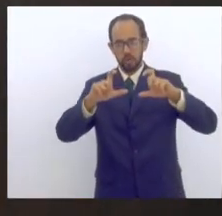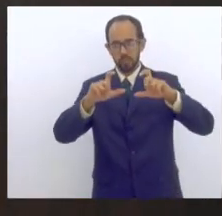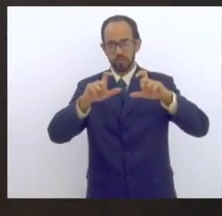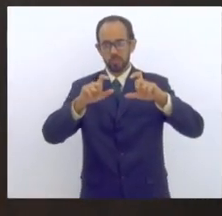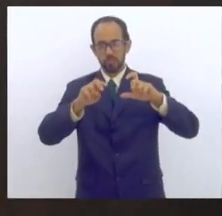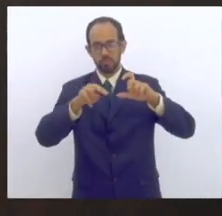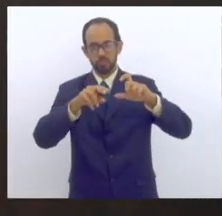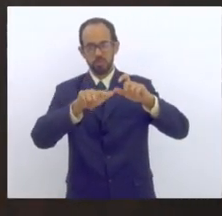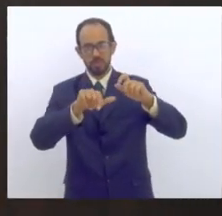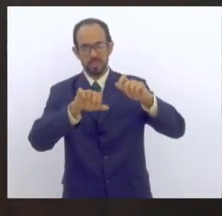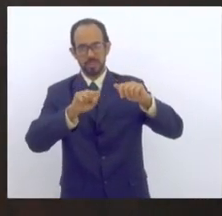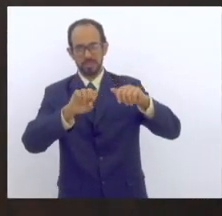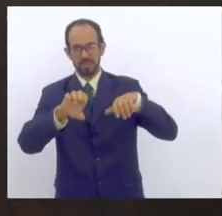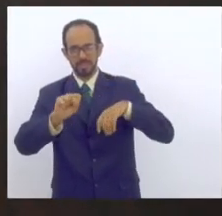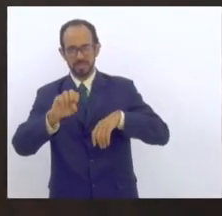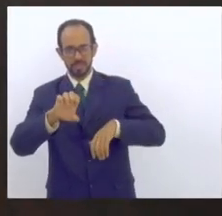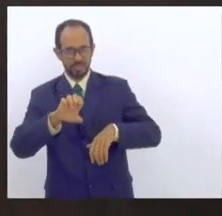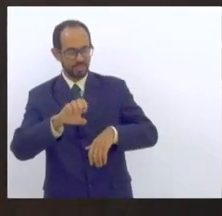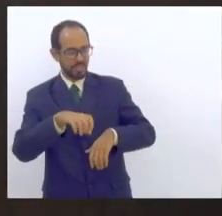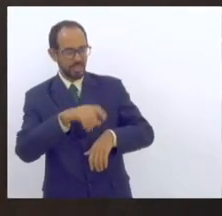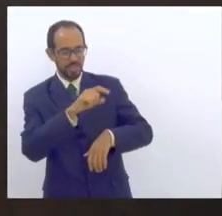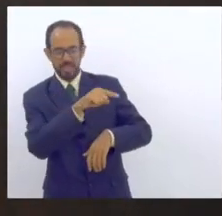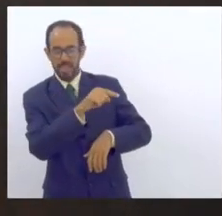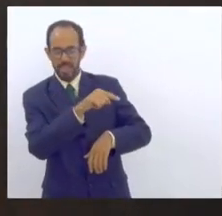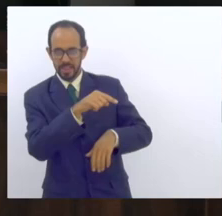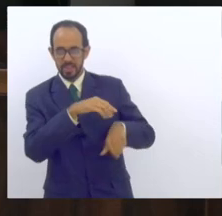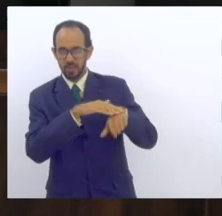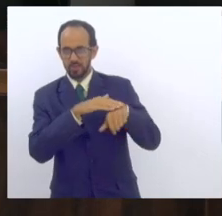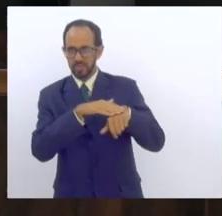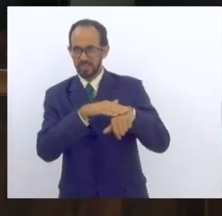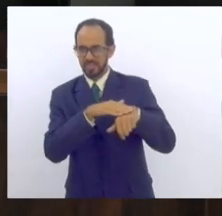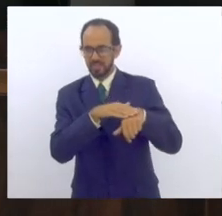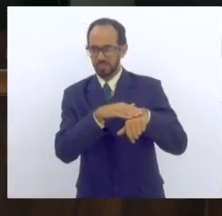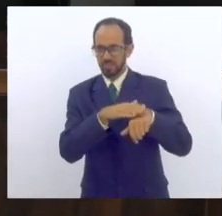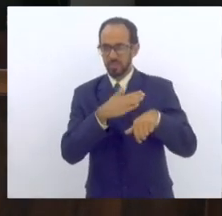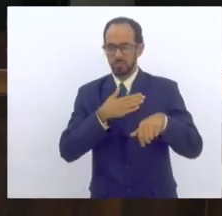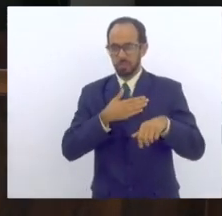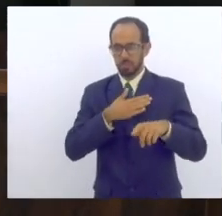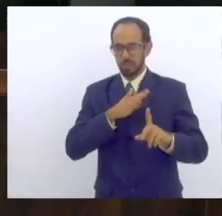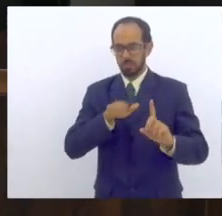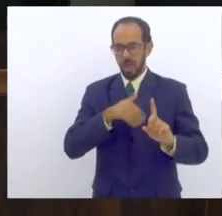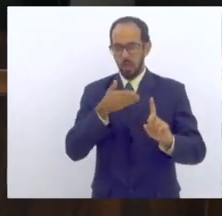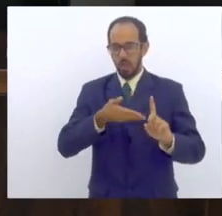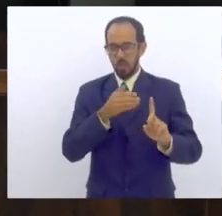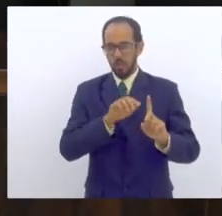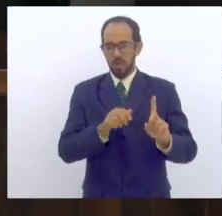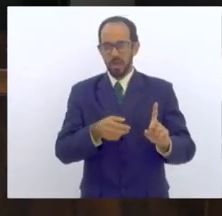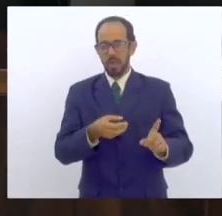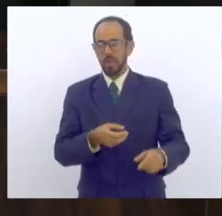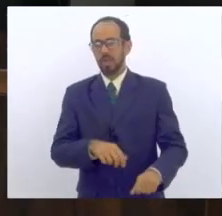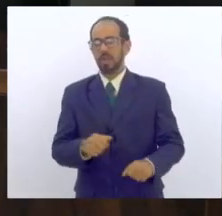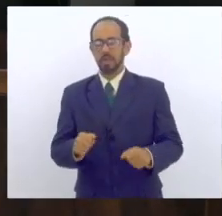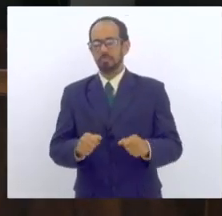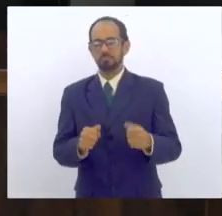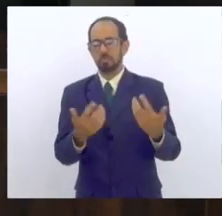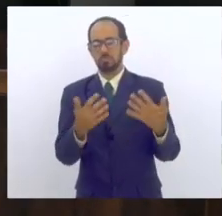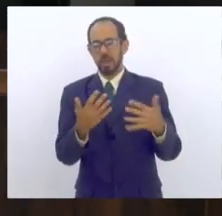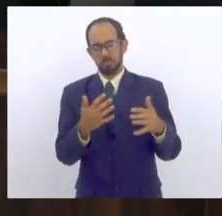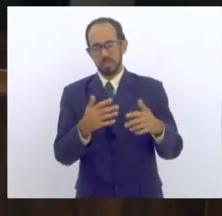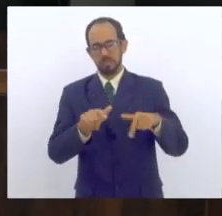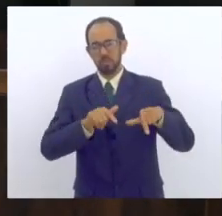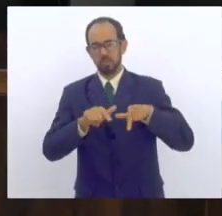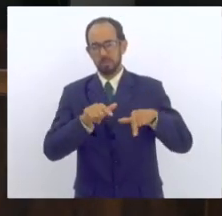na cadeira da presidência da Assembleia Então para mim é uma honra poder reconhecer trabalho dos meninos